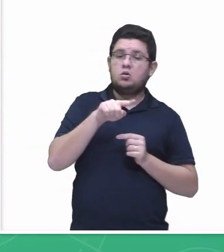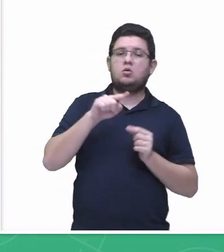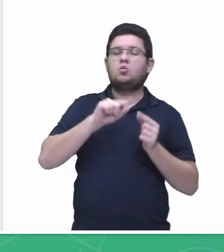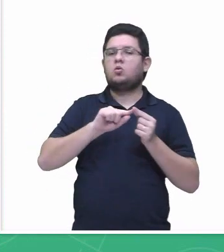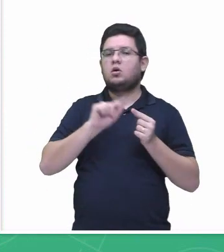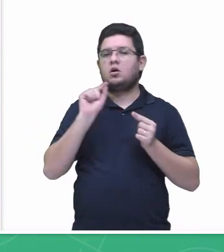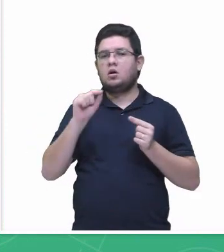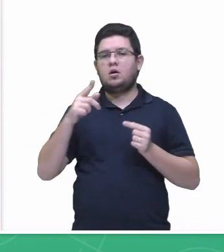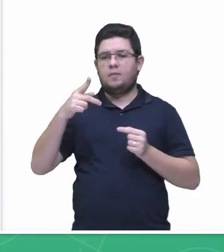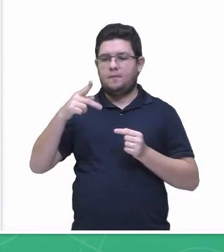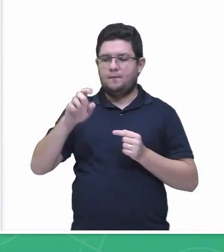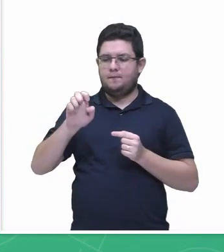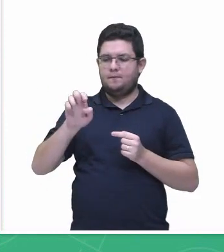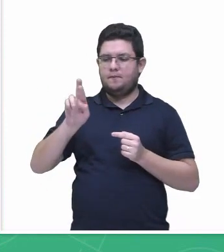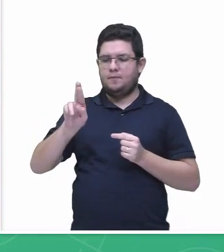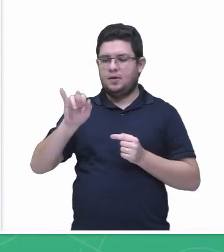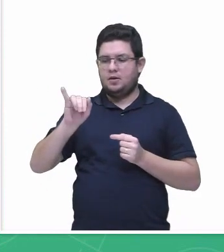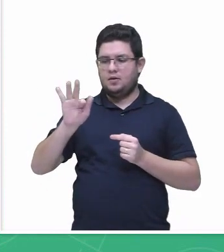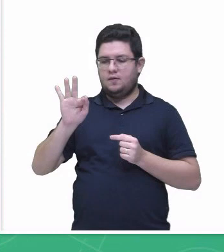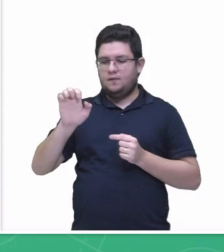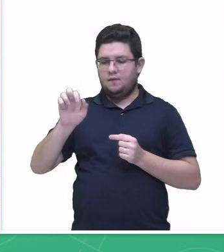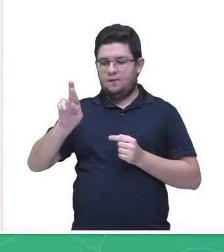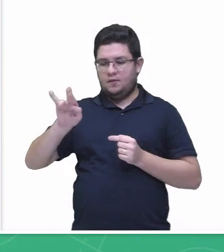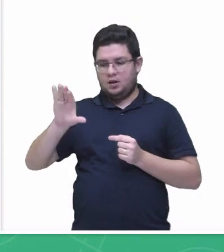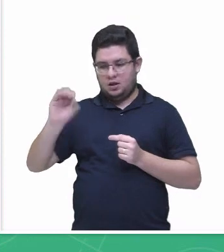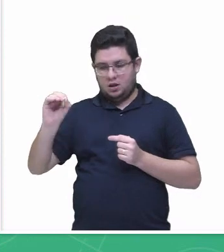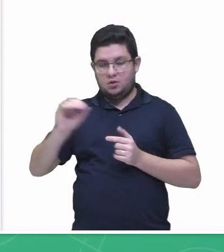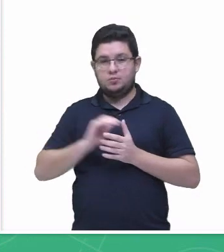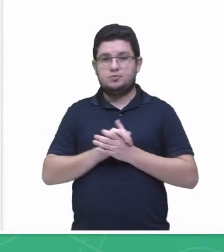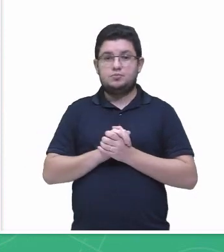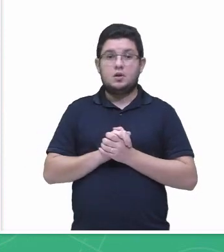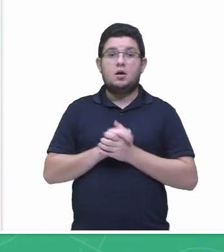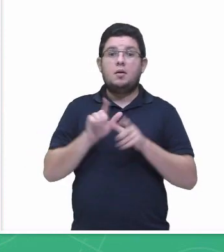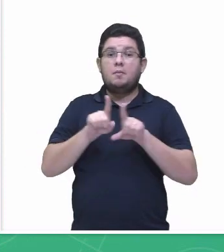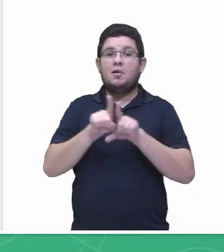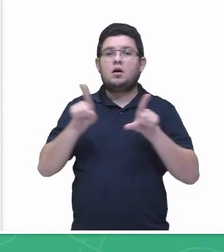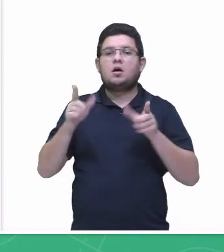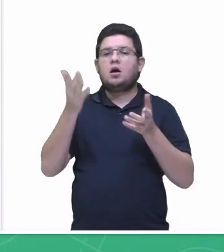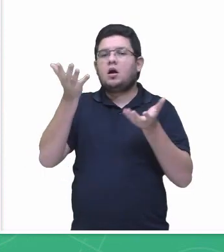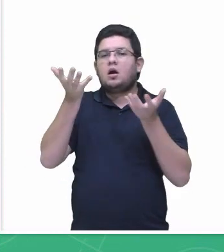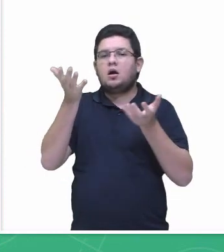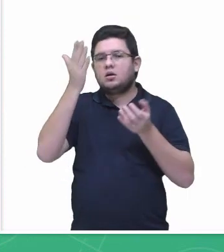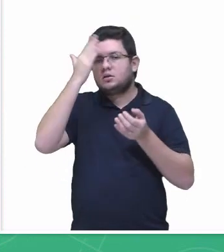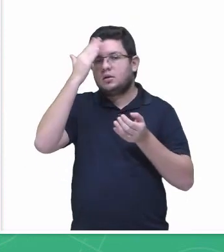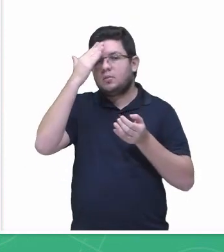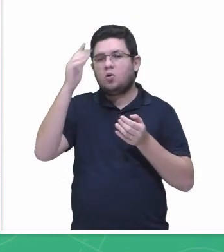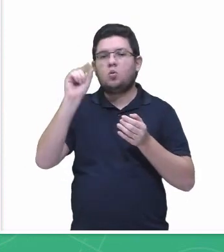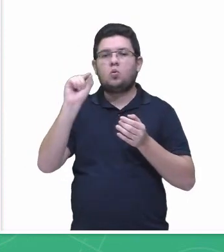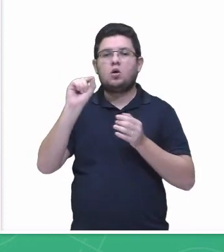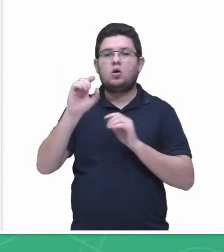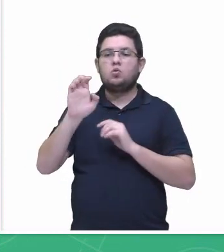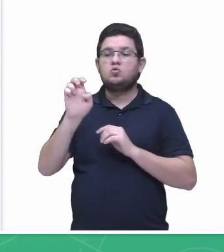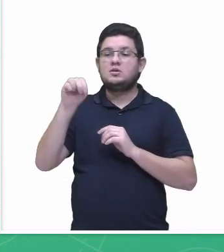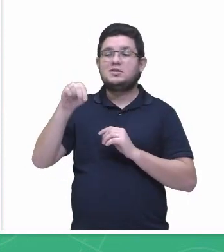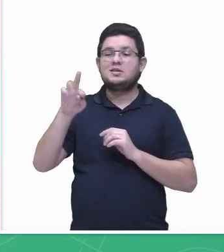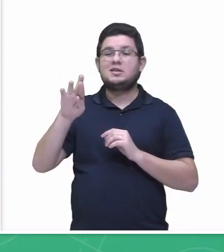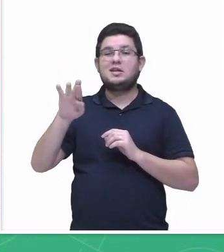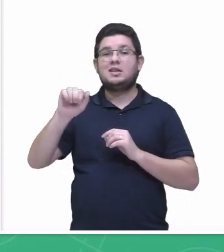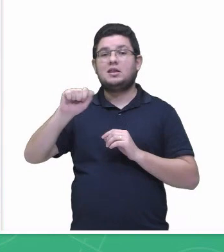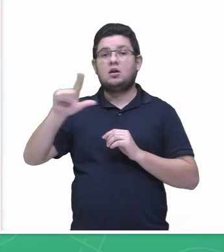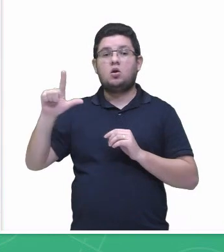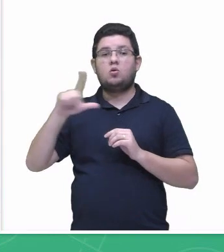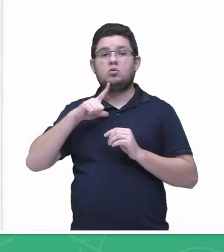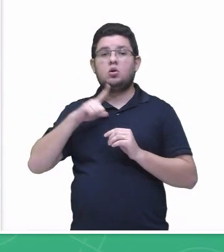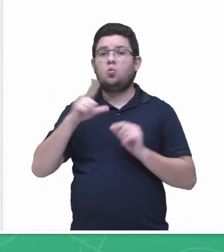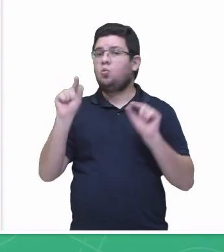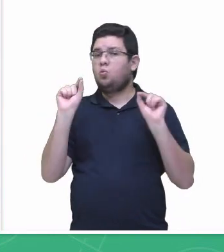compõe o sistema nervoso central? Né? Então, vamos para as nossas alternativas. Olha só. Na alternativa A, a gente